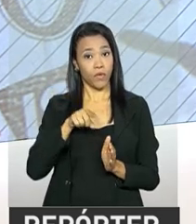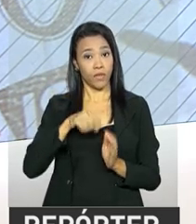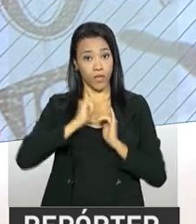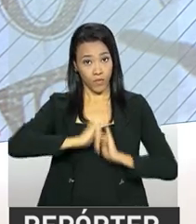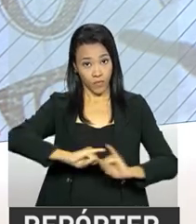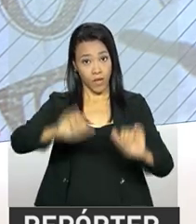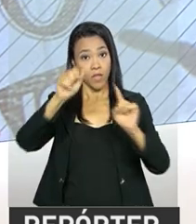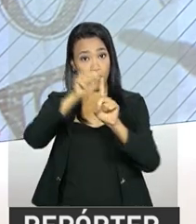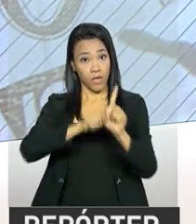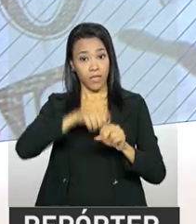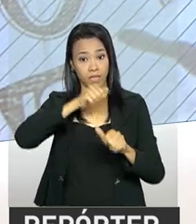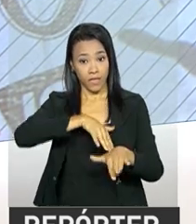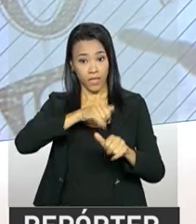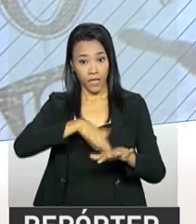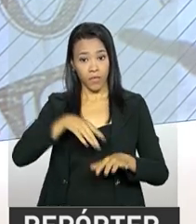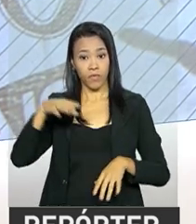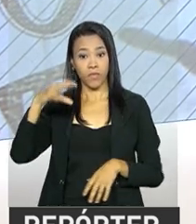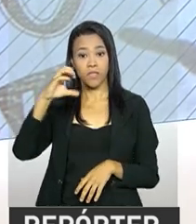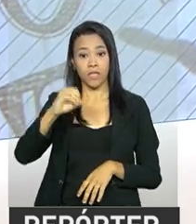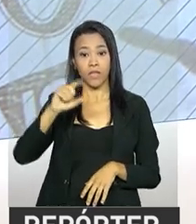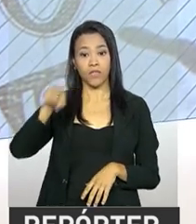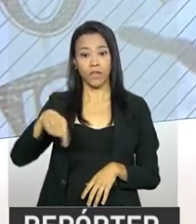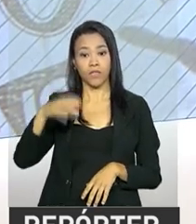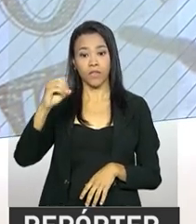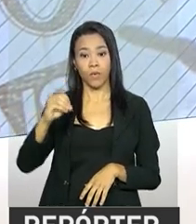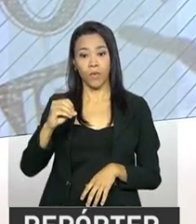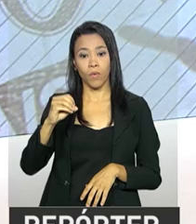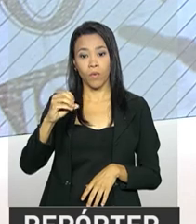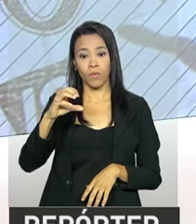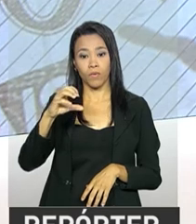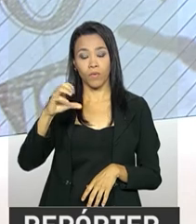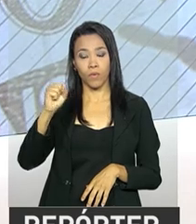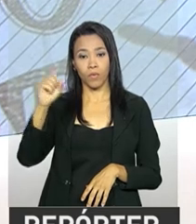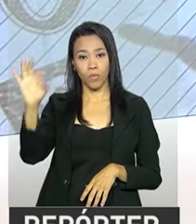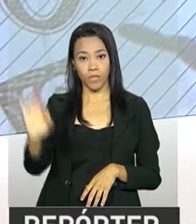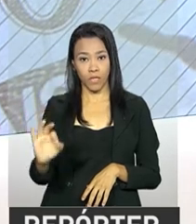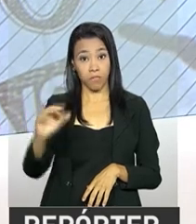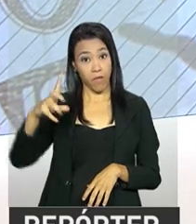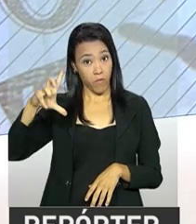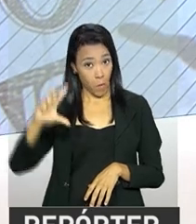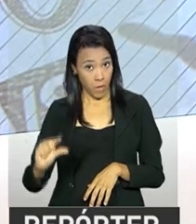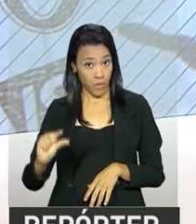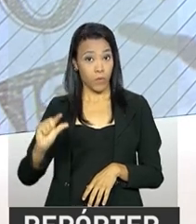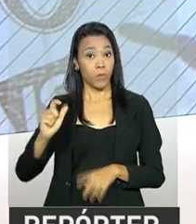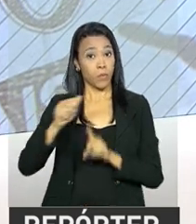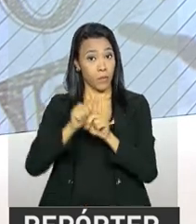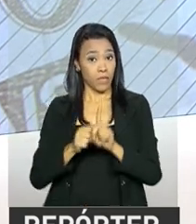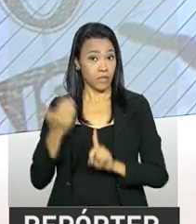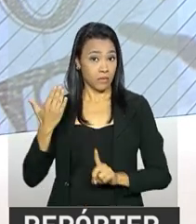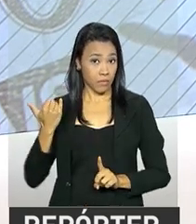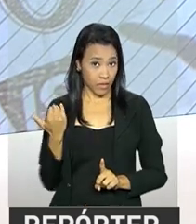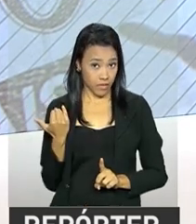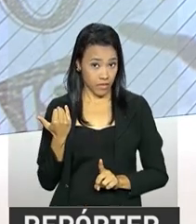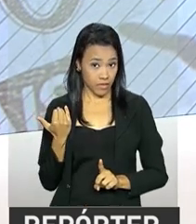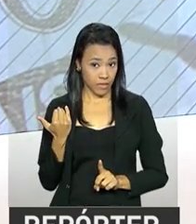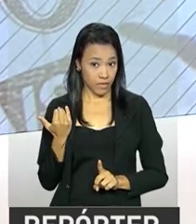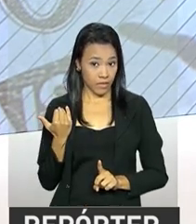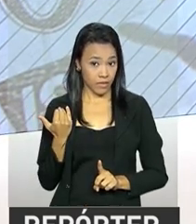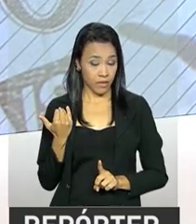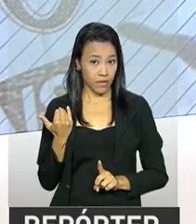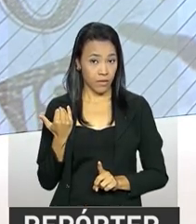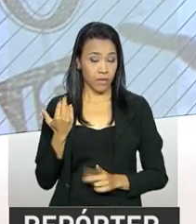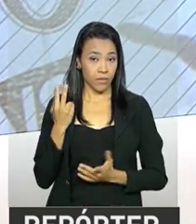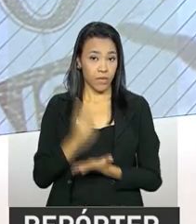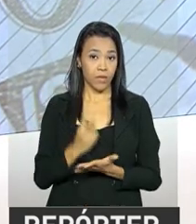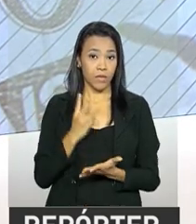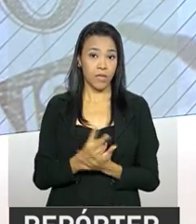de 0,8 mas ficou abaixo do que foi registrado no mês passado no no ano no mesmo mês do